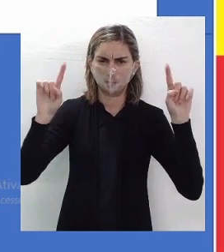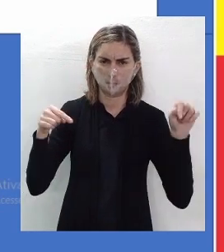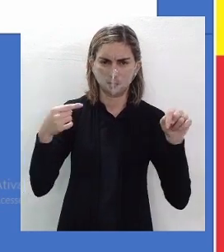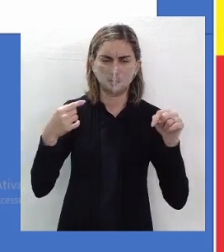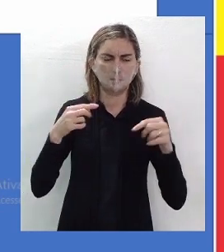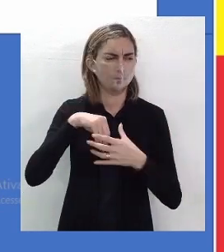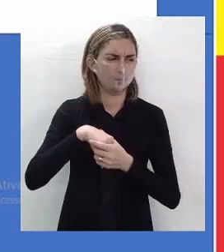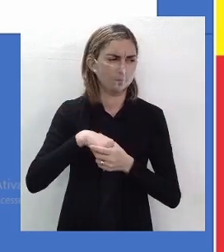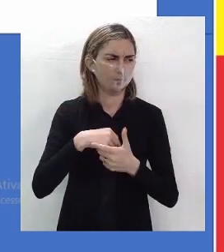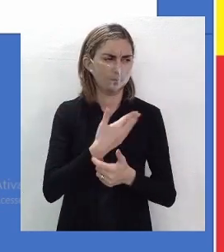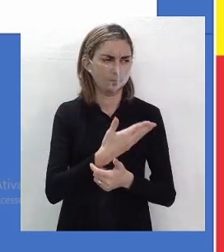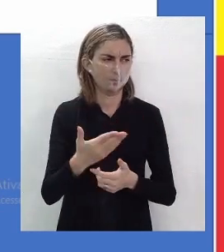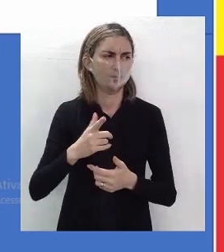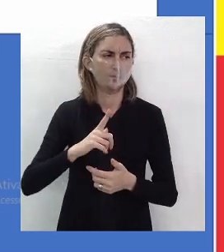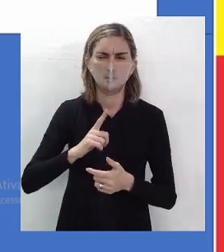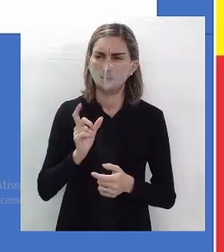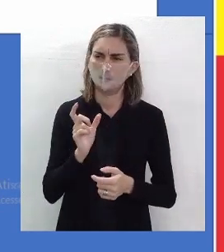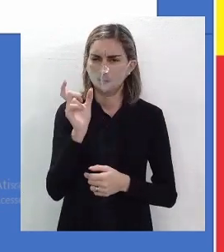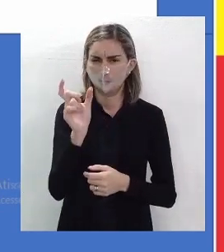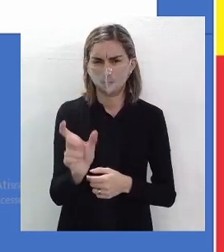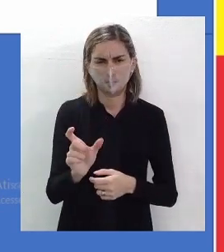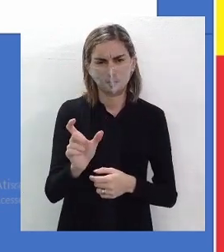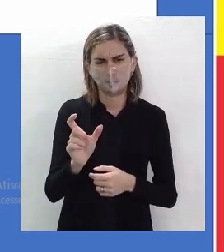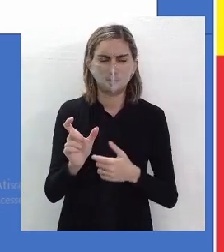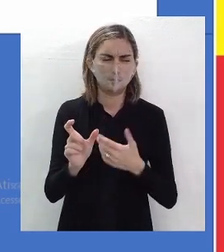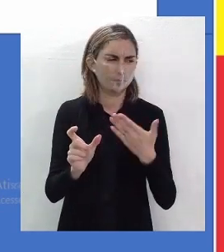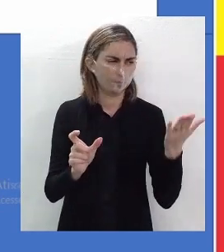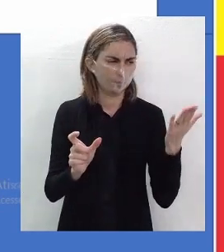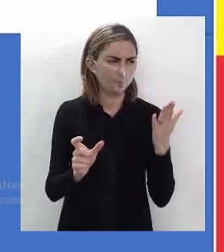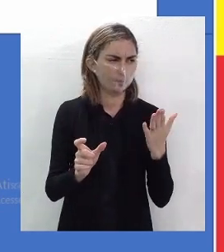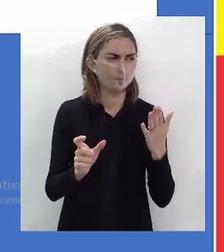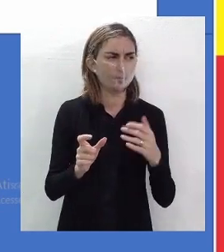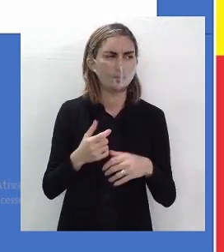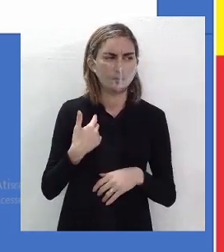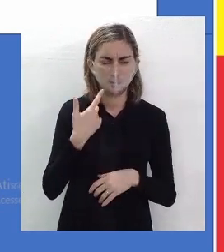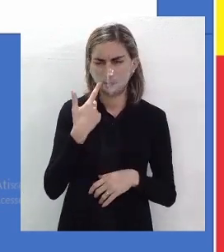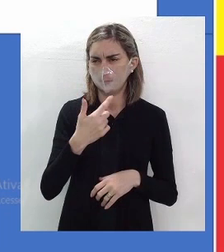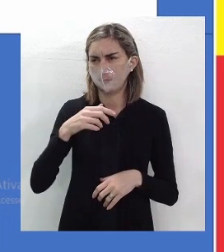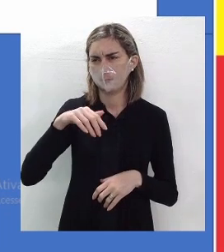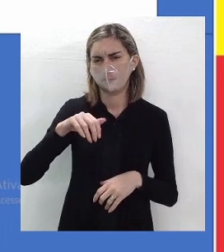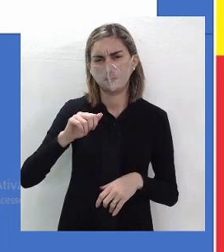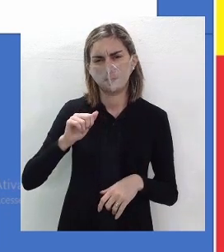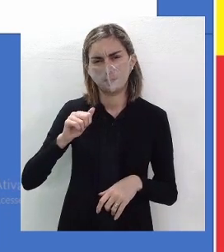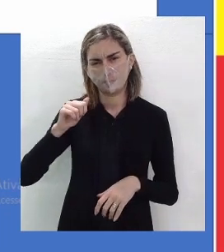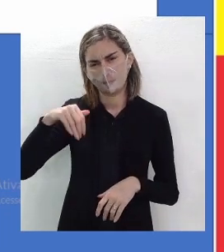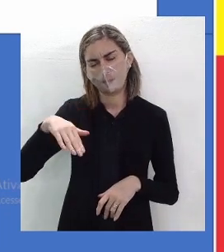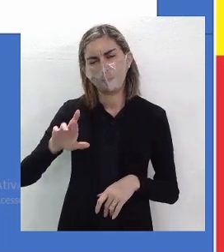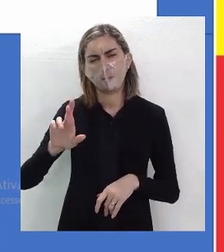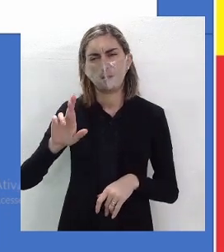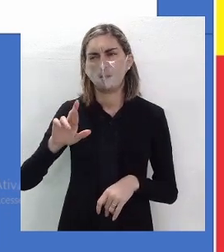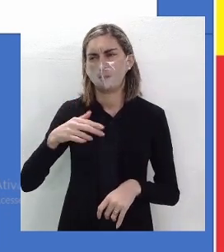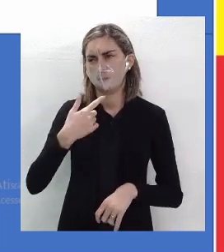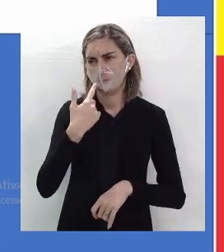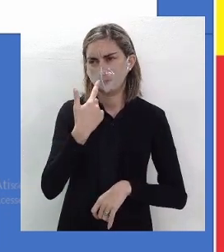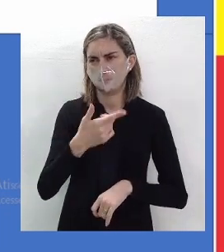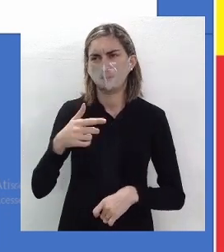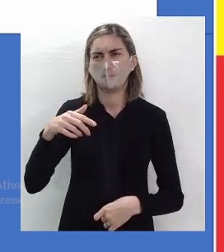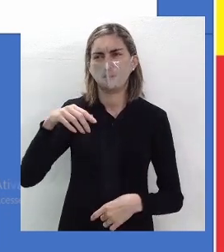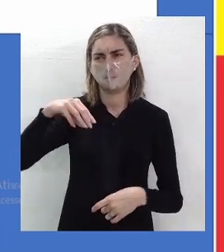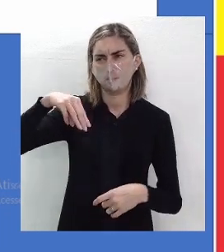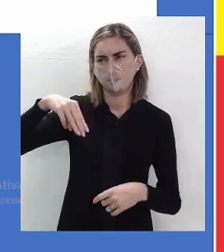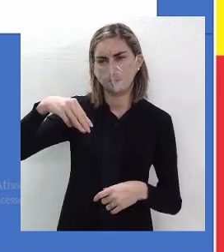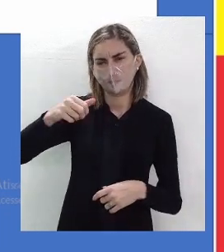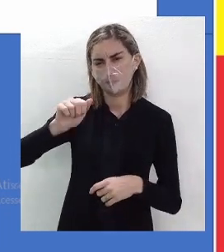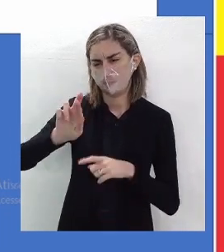dentro dos parênteses, a gente tem a palavra ar. Então, olha só, gente. Quando ele diz que o amor está